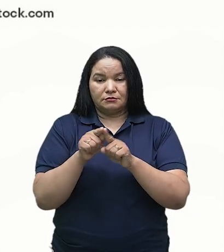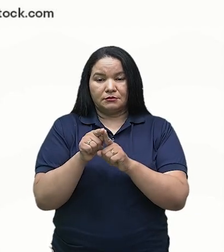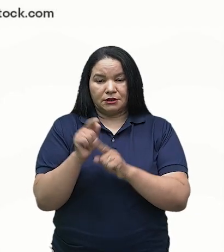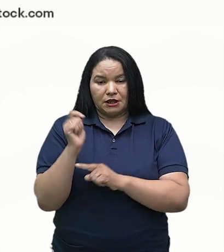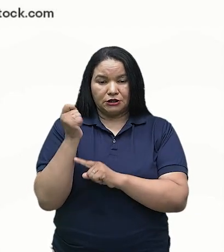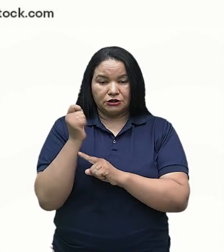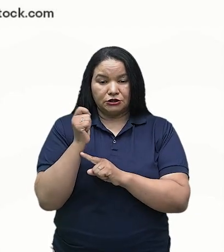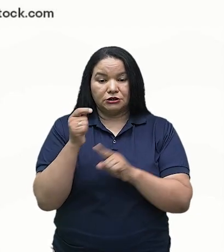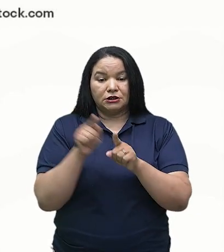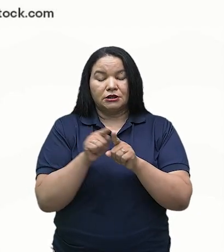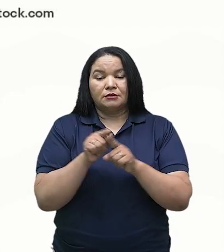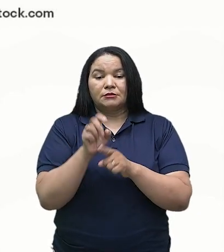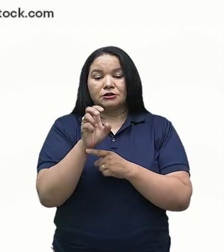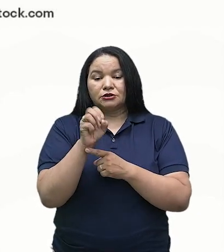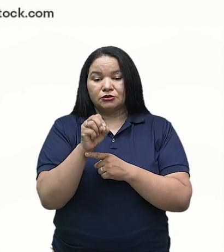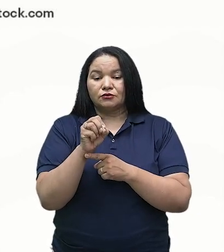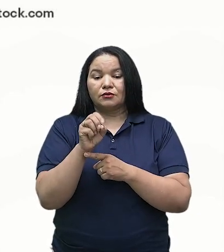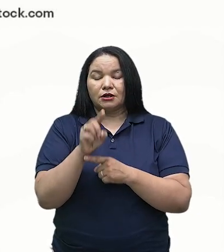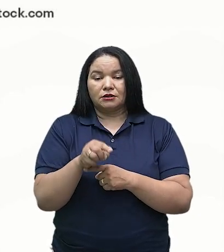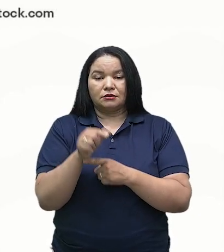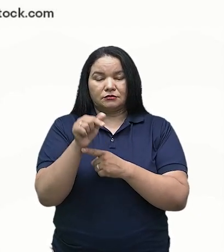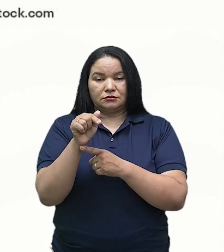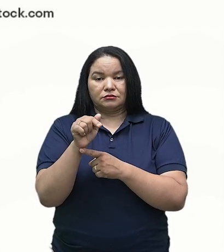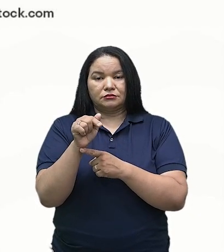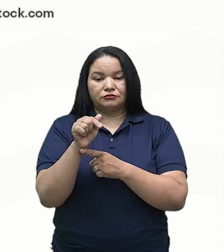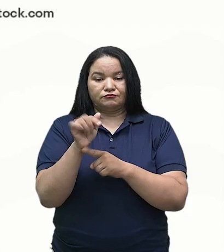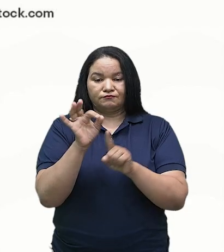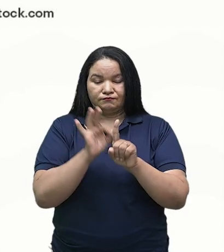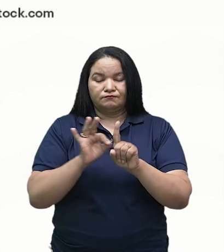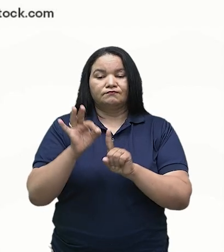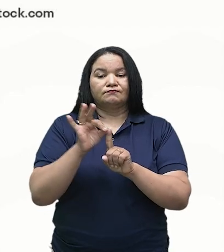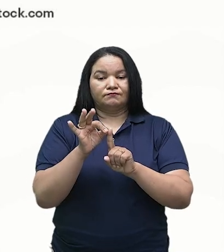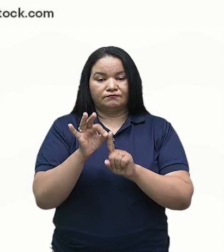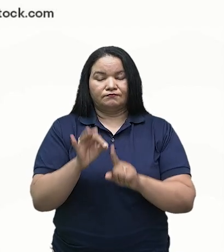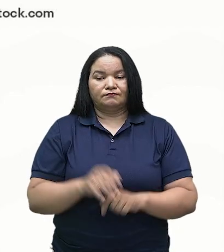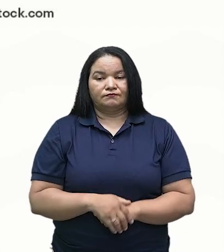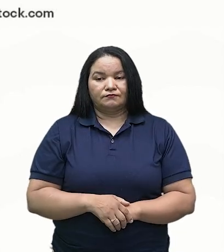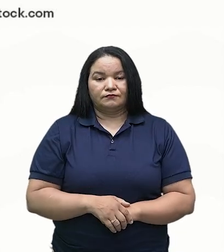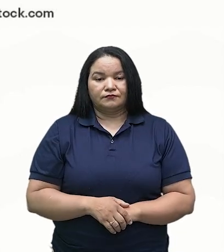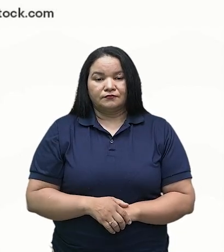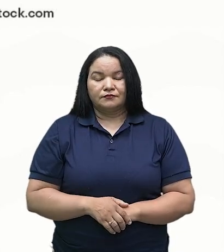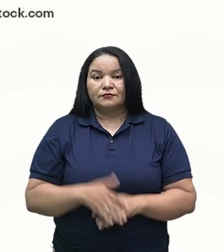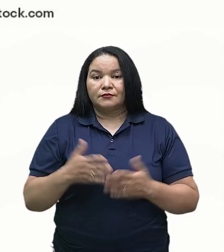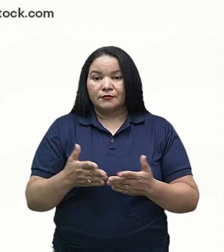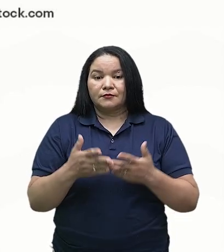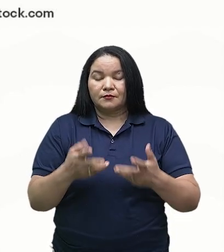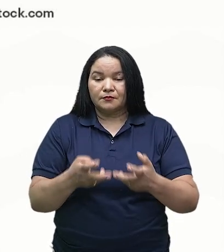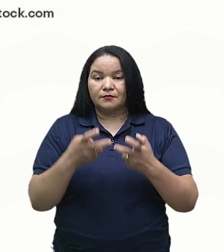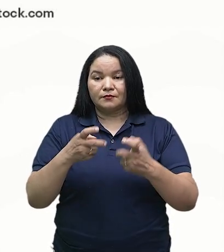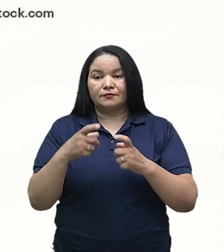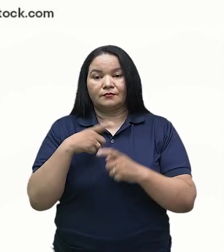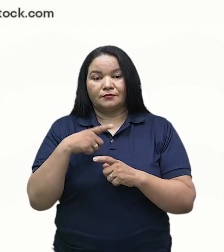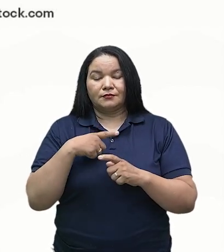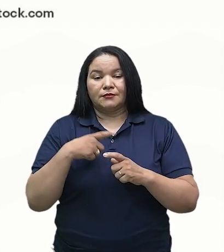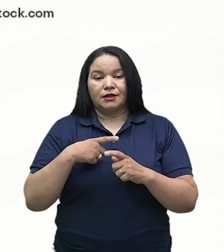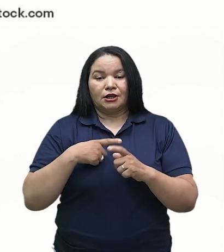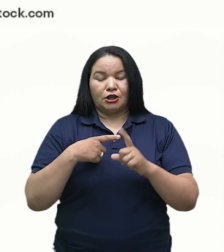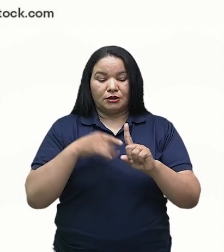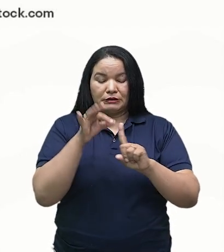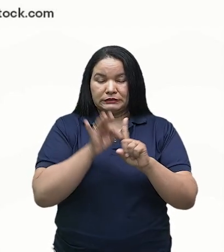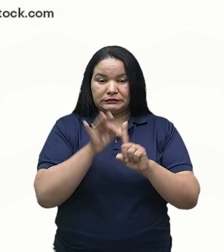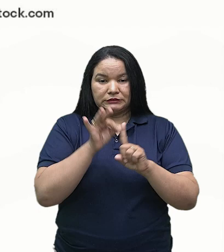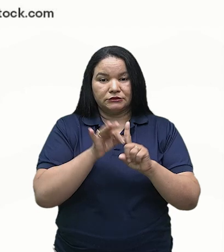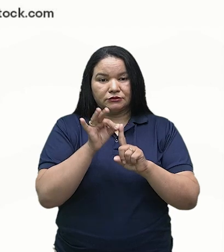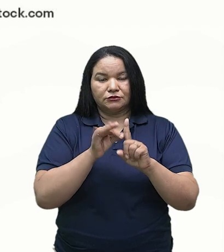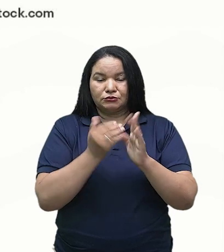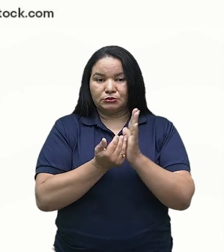pode ver na Oceania, na Austrália, marcou 50,7 graus Celsius. Então, a gente percebe que são temperaturas muito